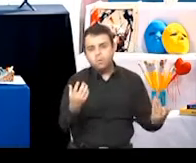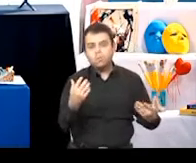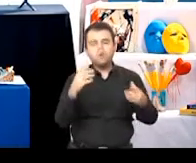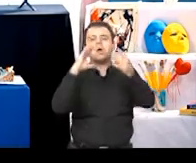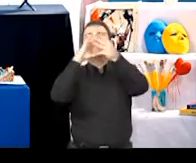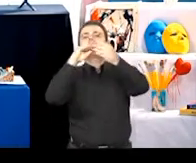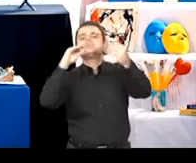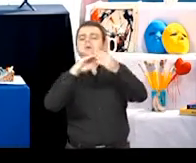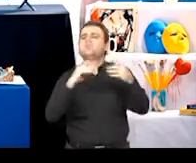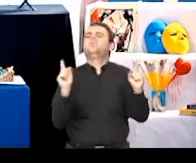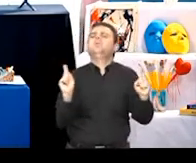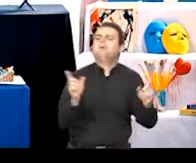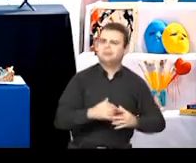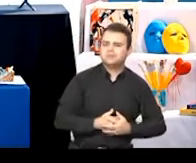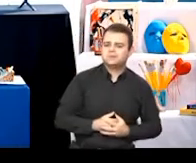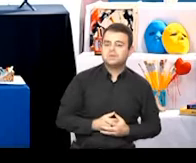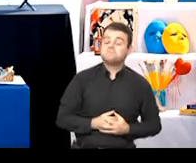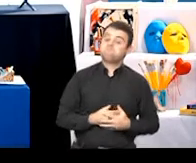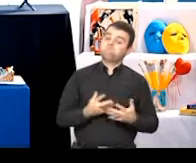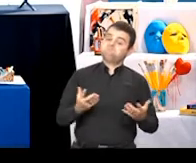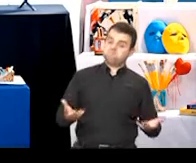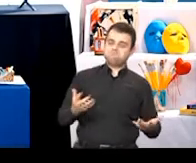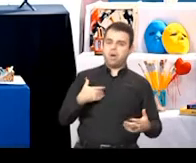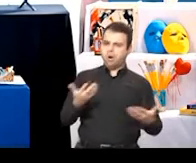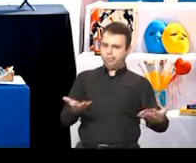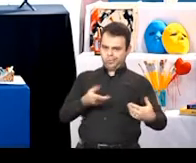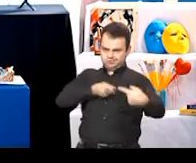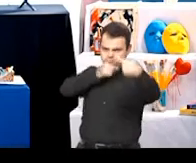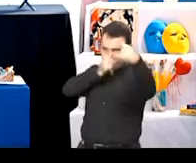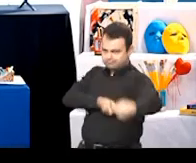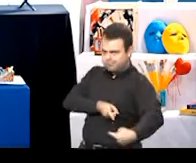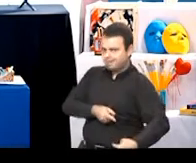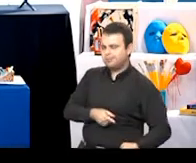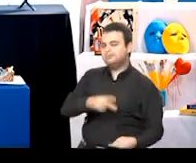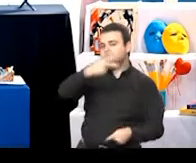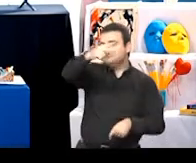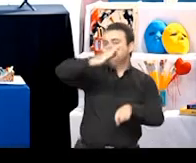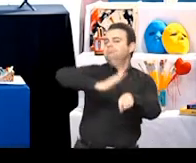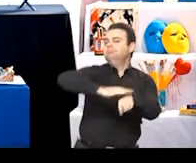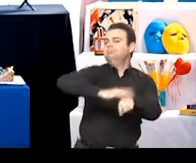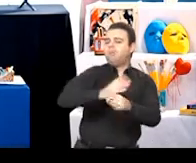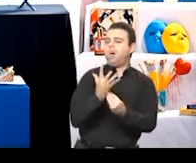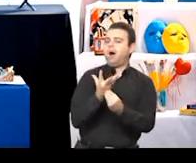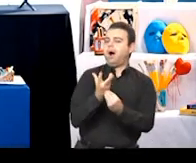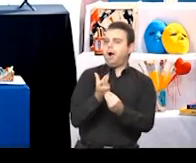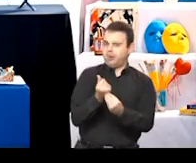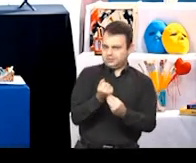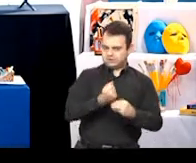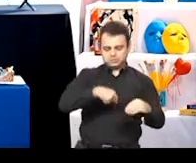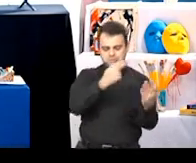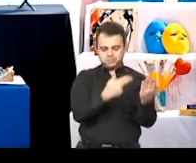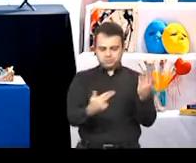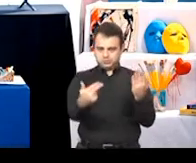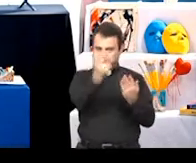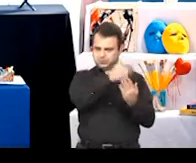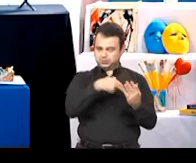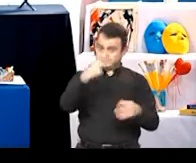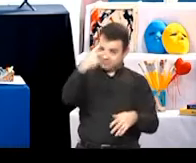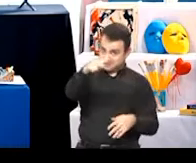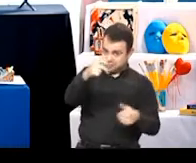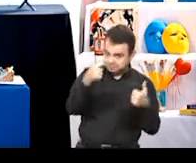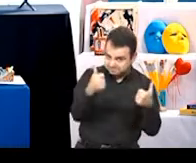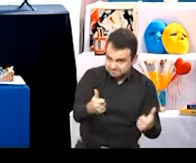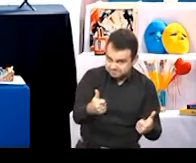figurativas ou abstratas? Bom, agora eu quero desafiá-los a produzir arte. Chegou a vez de